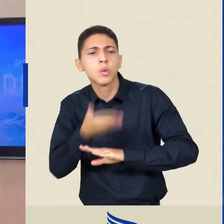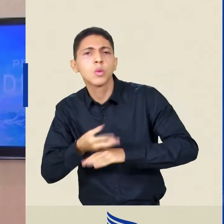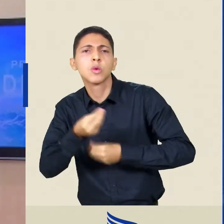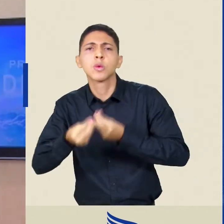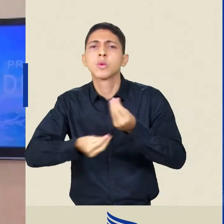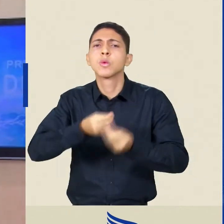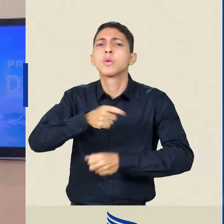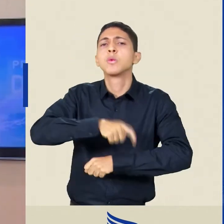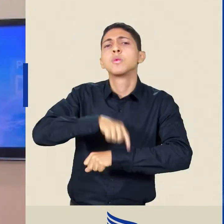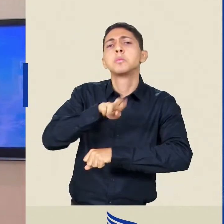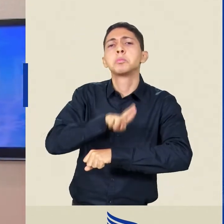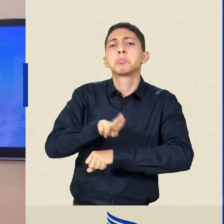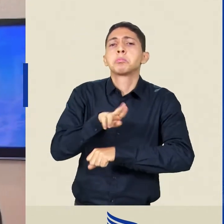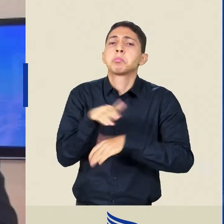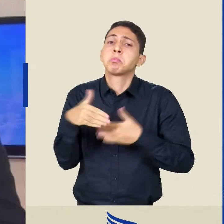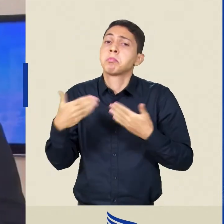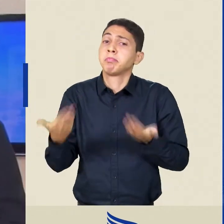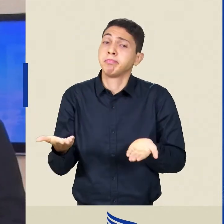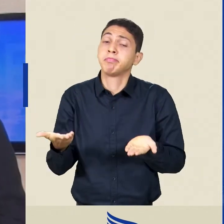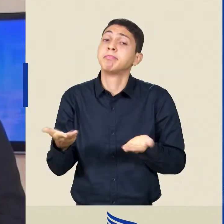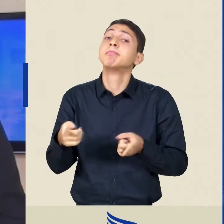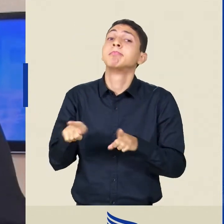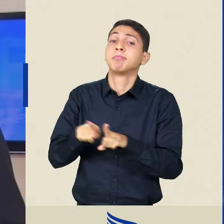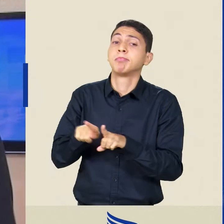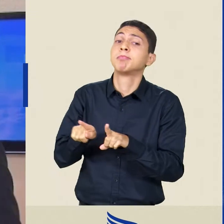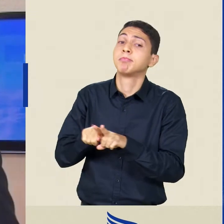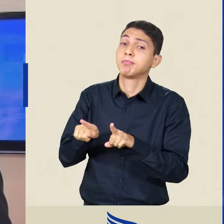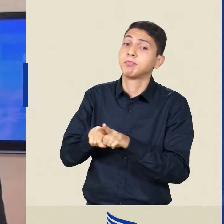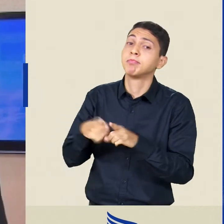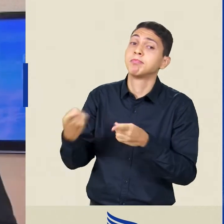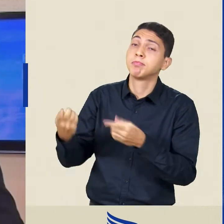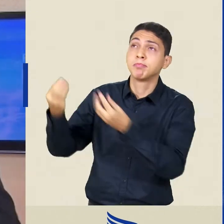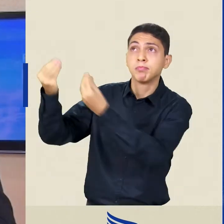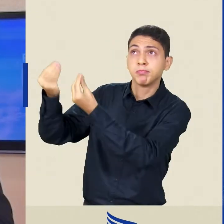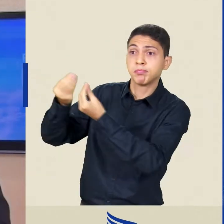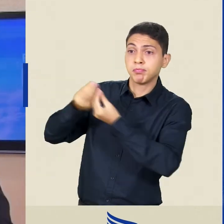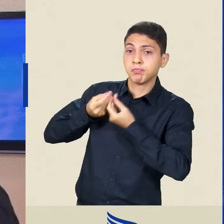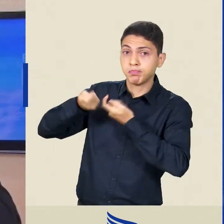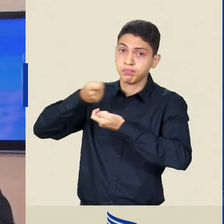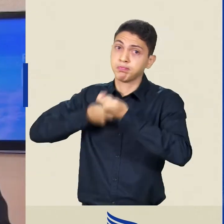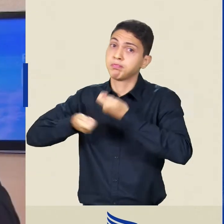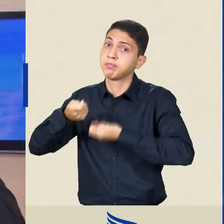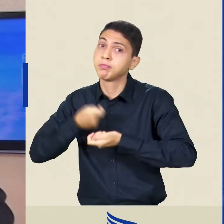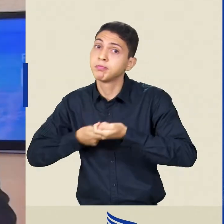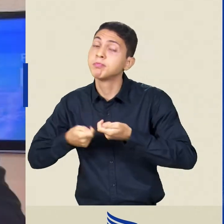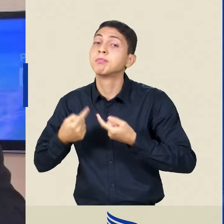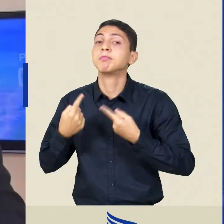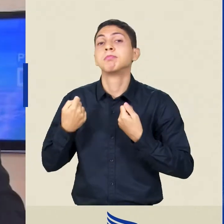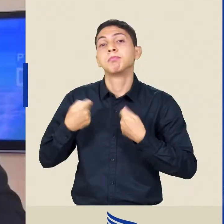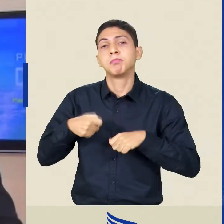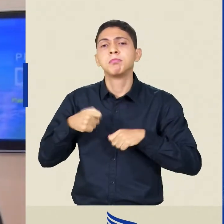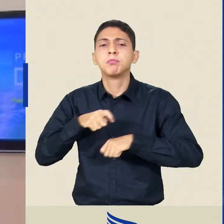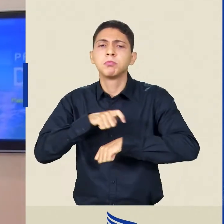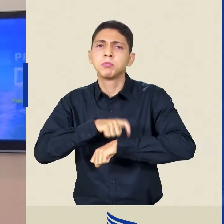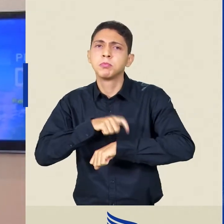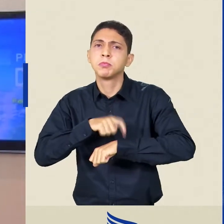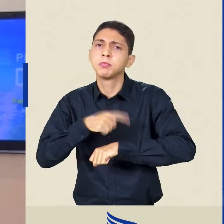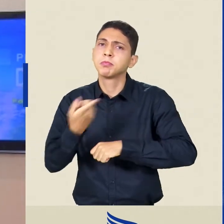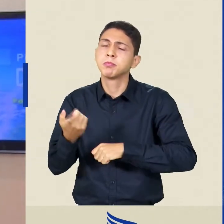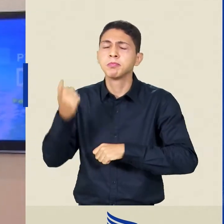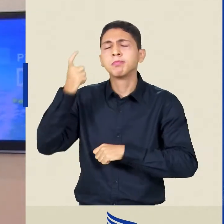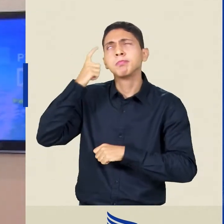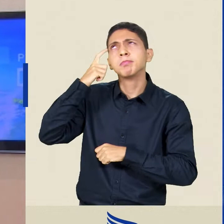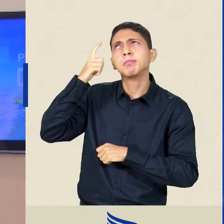tempo? Isso é uma questão de mordomia. Deus pede que devolvamos a Ele uma porção do nosso tempo. Por